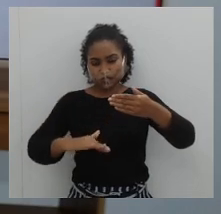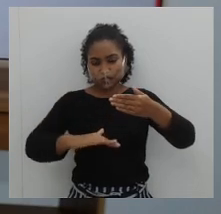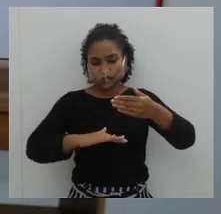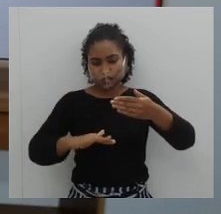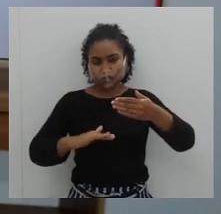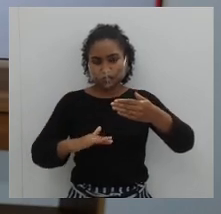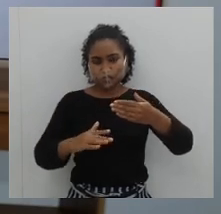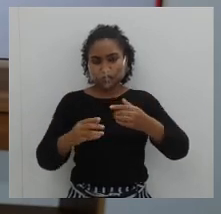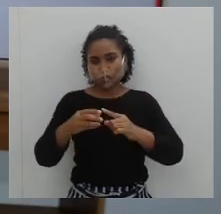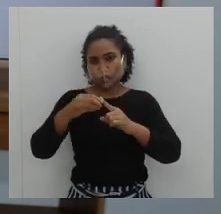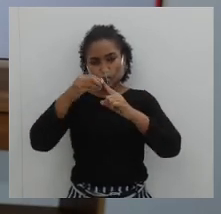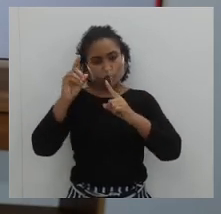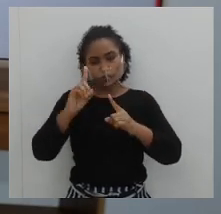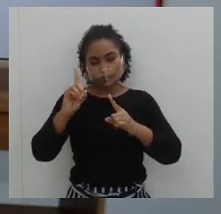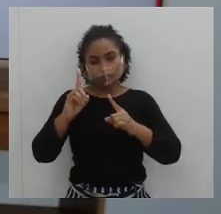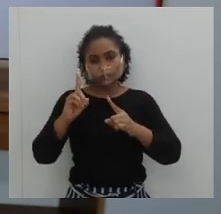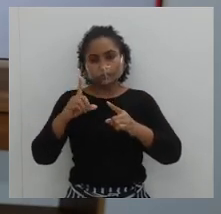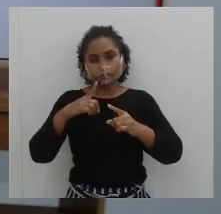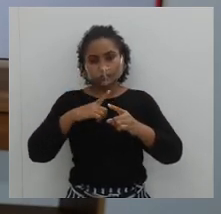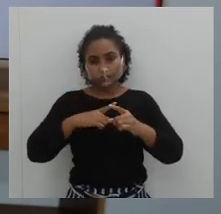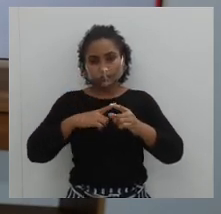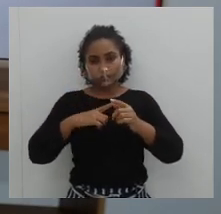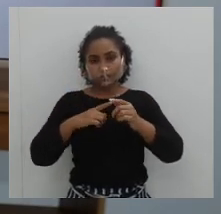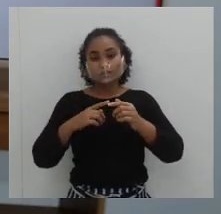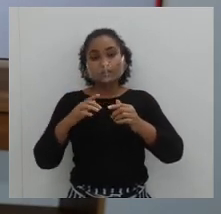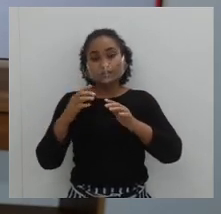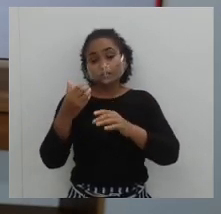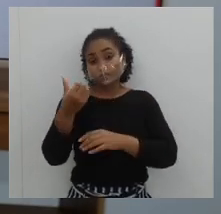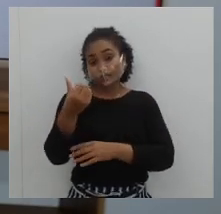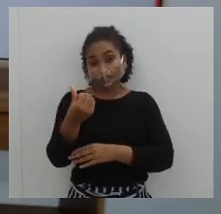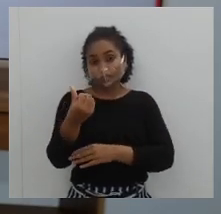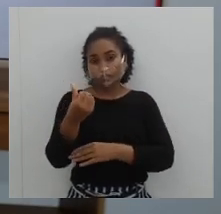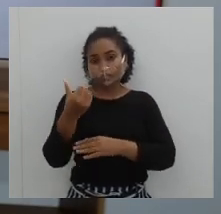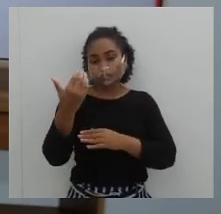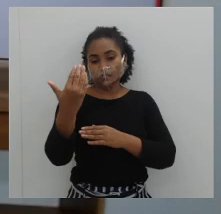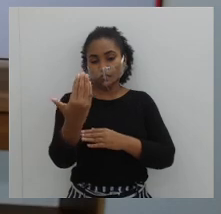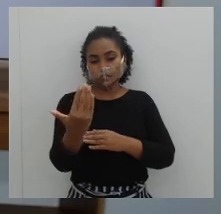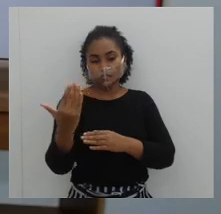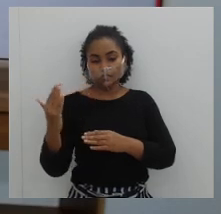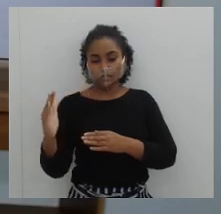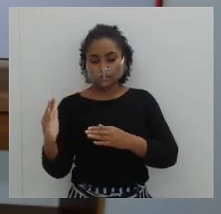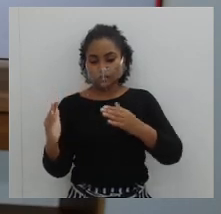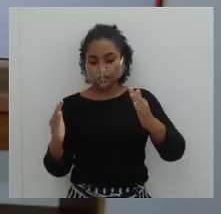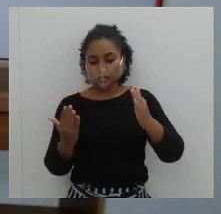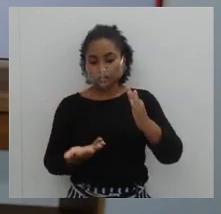face. Temos as 6 faces.